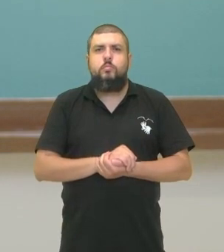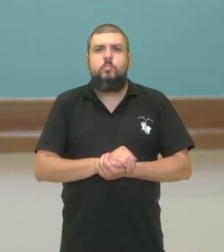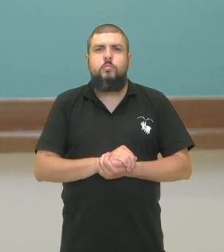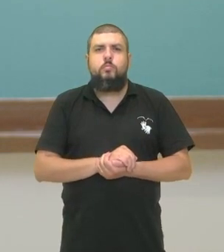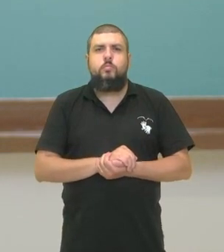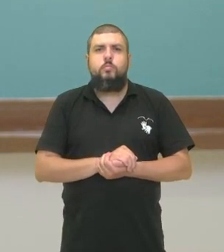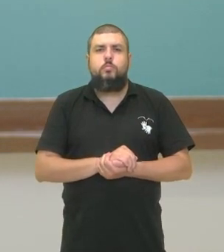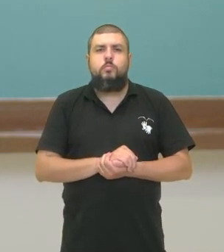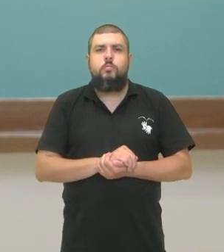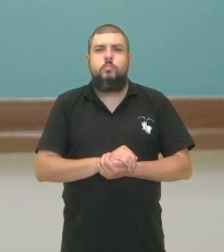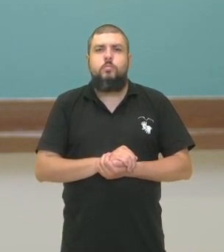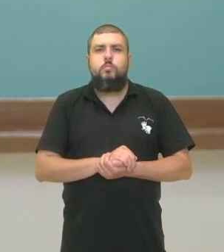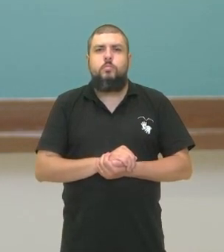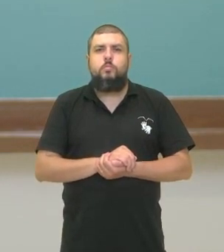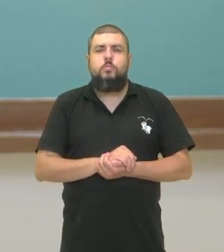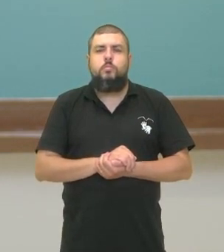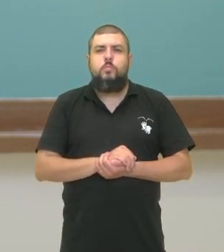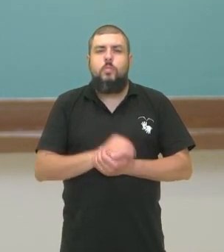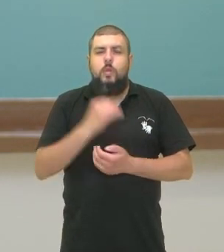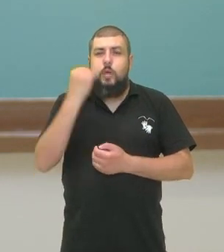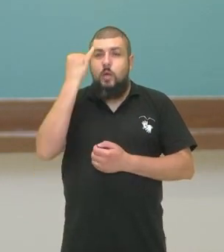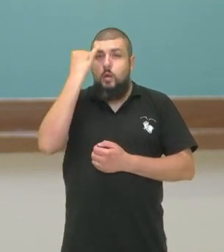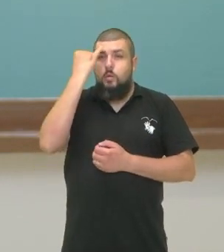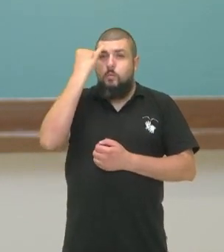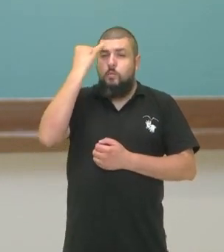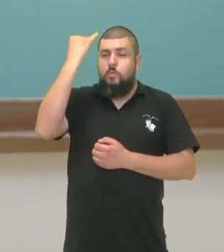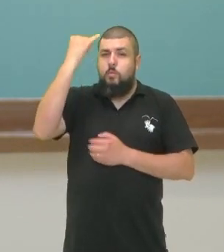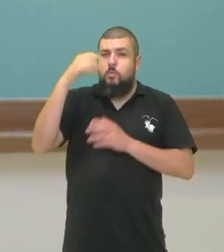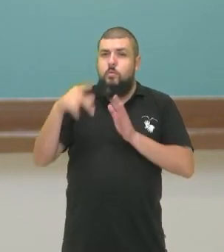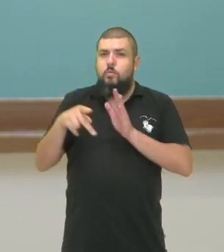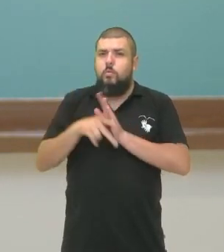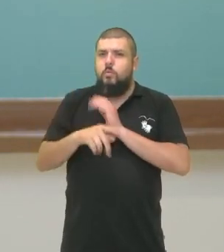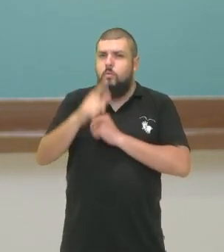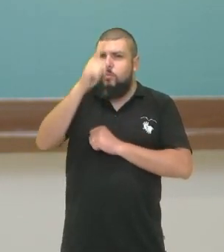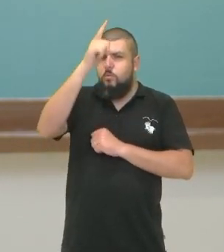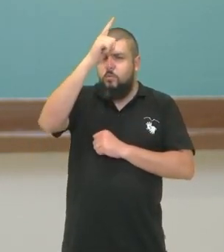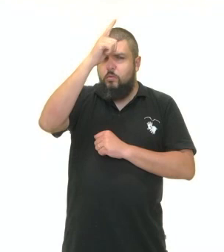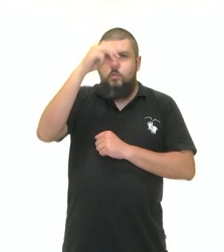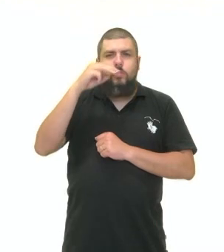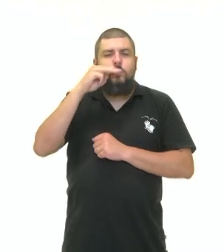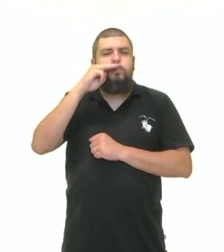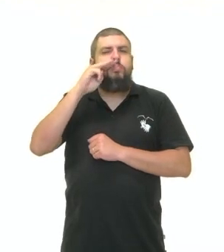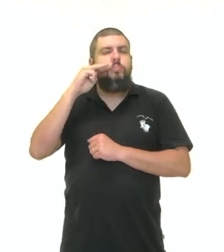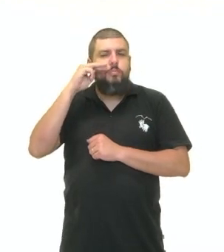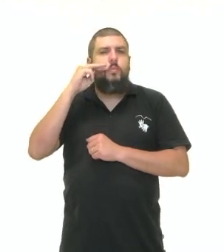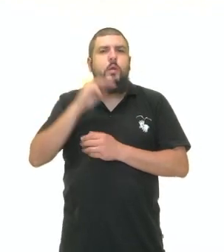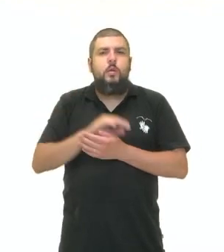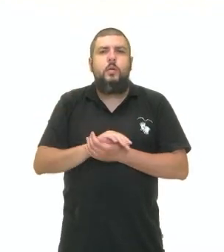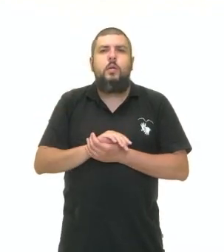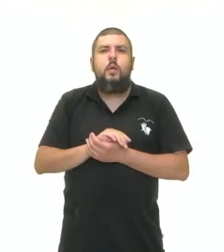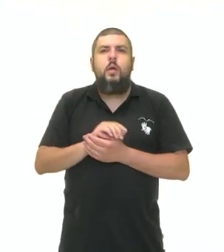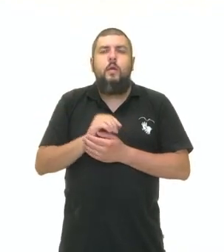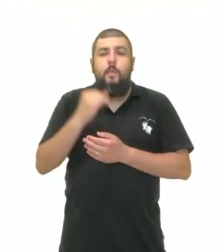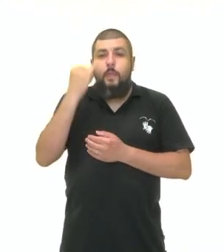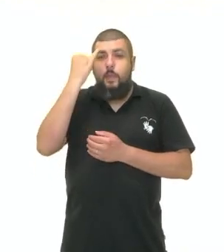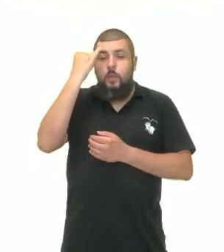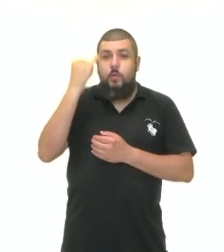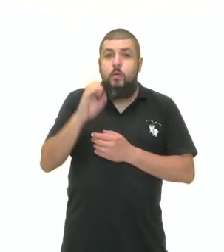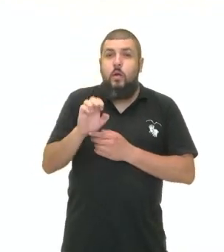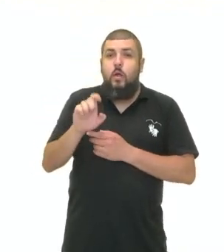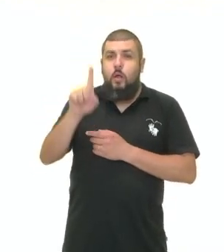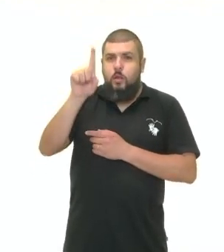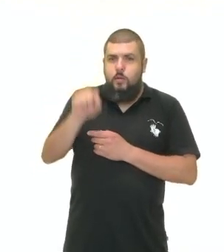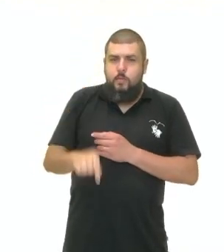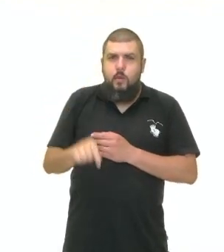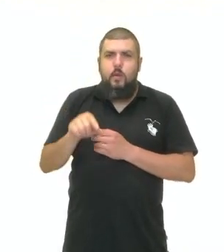Em a ideologia alemã de Karl Marx, ele vai dizer que a ideologia é um sistema elaborado de representações e